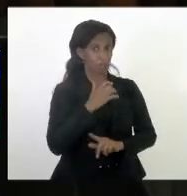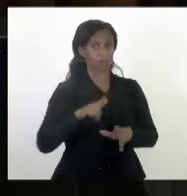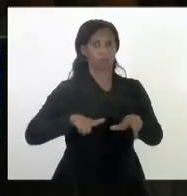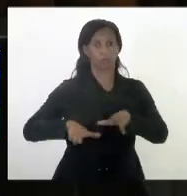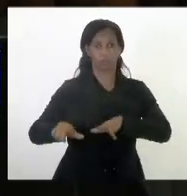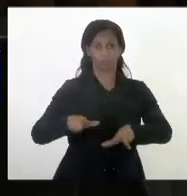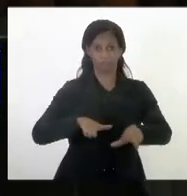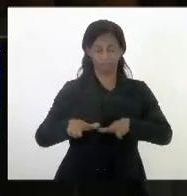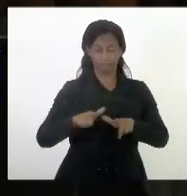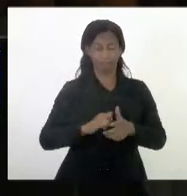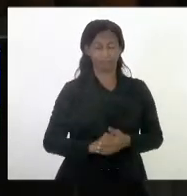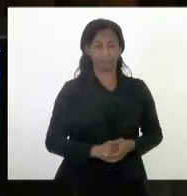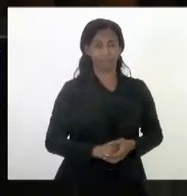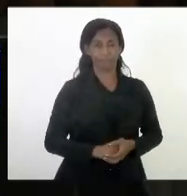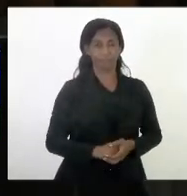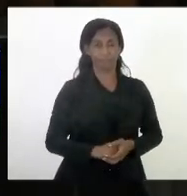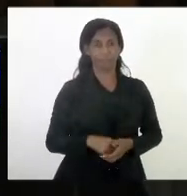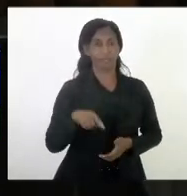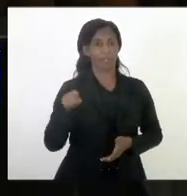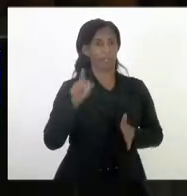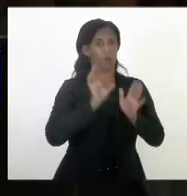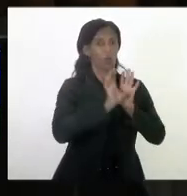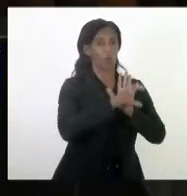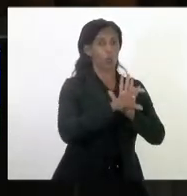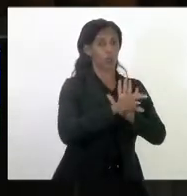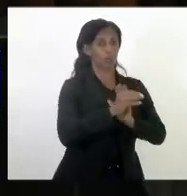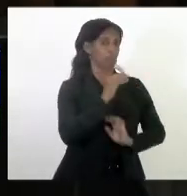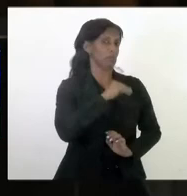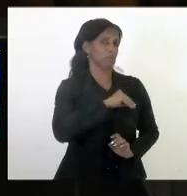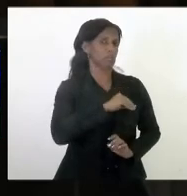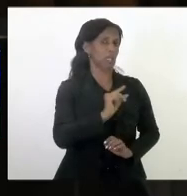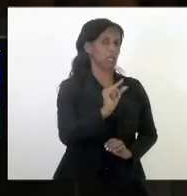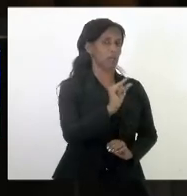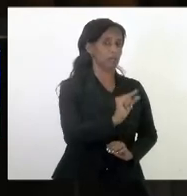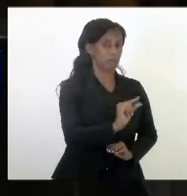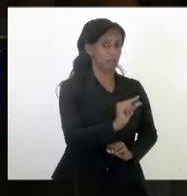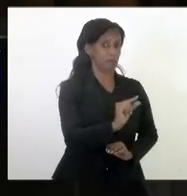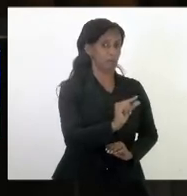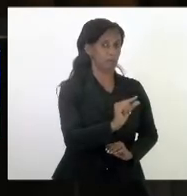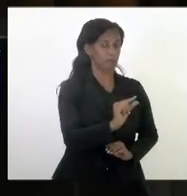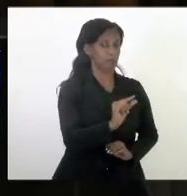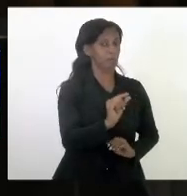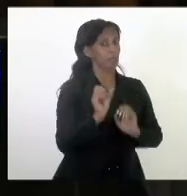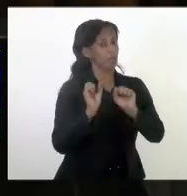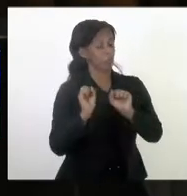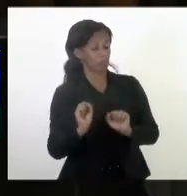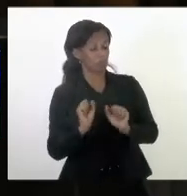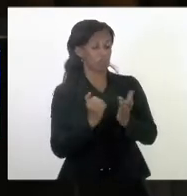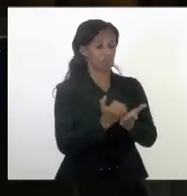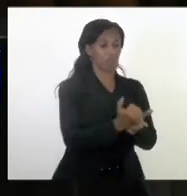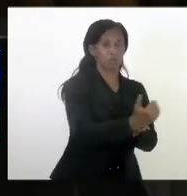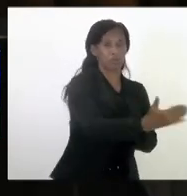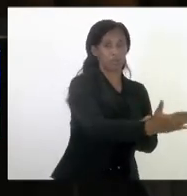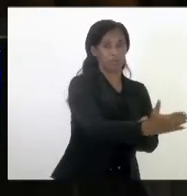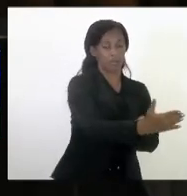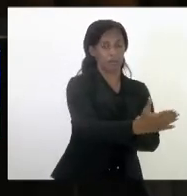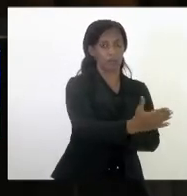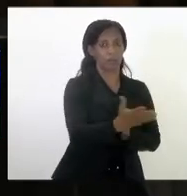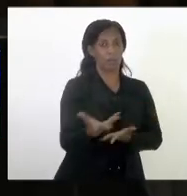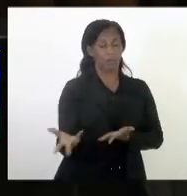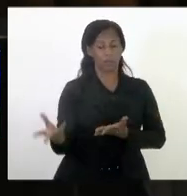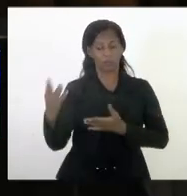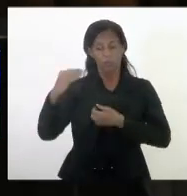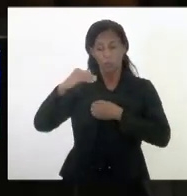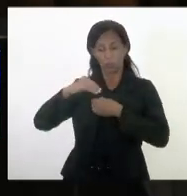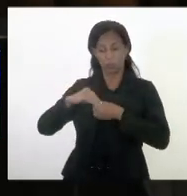serviço, que é o conceito do salário mínimo, que poderia ser dispensado a partir do momento que a gente implemente